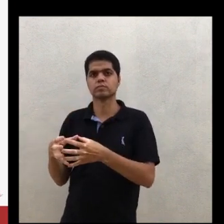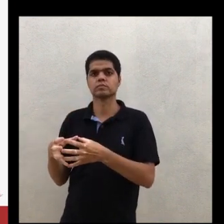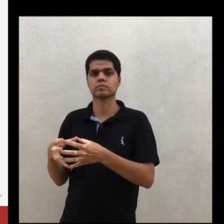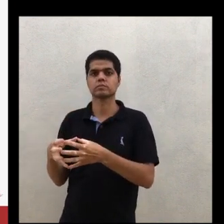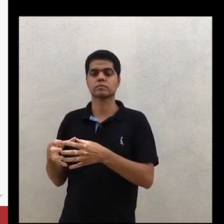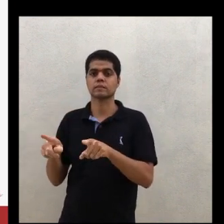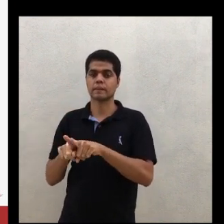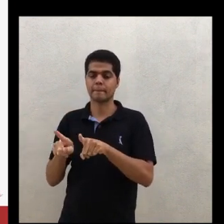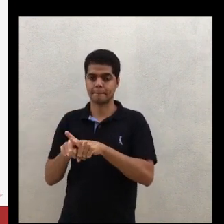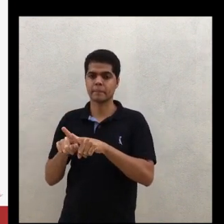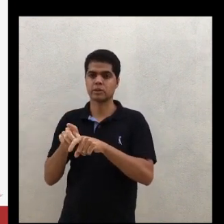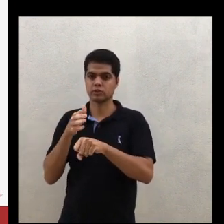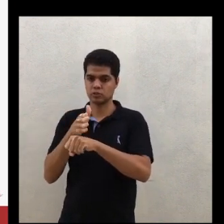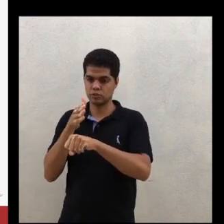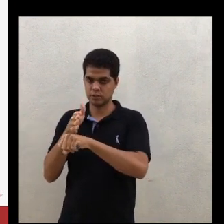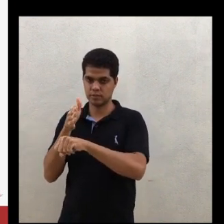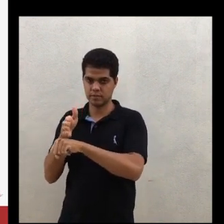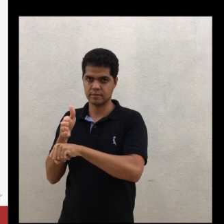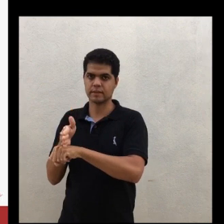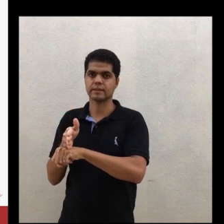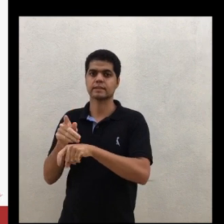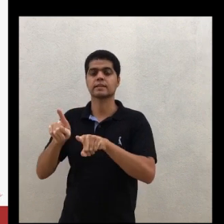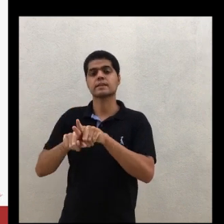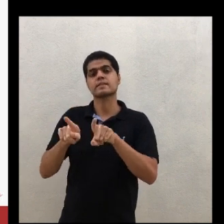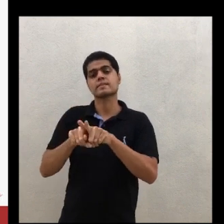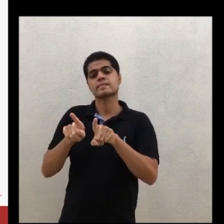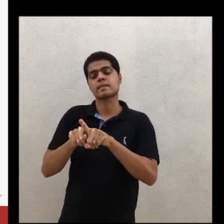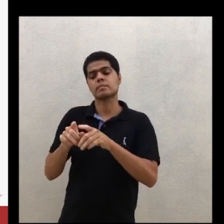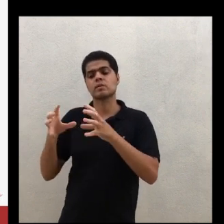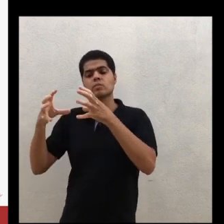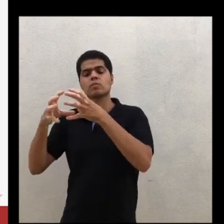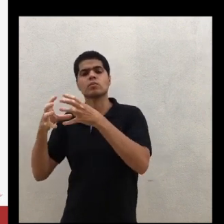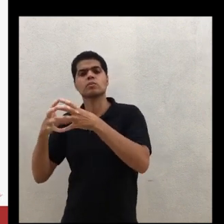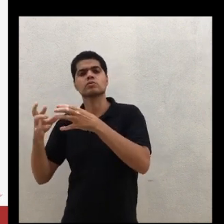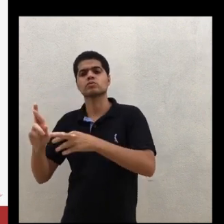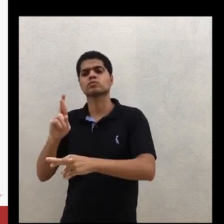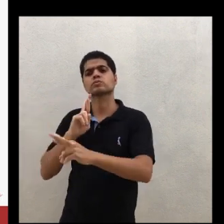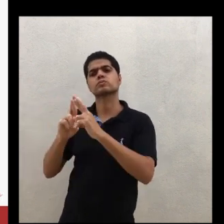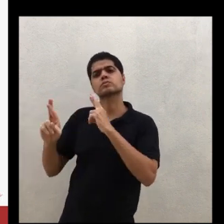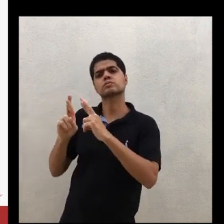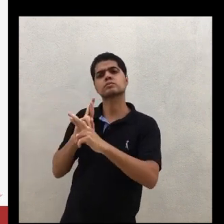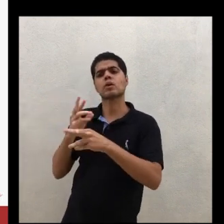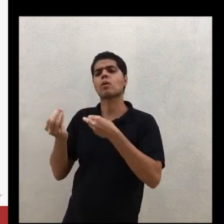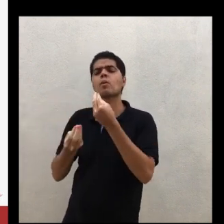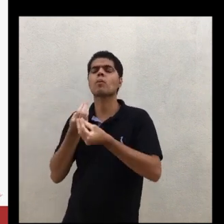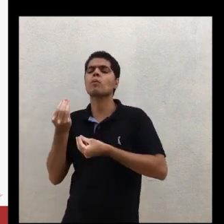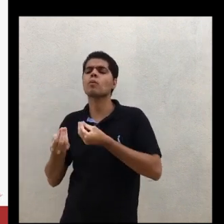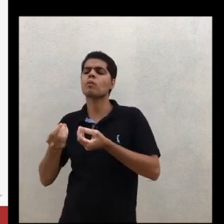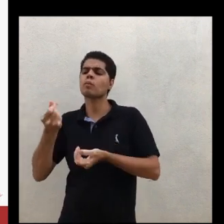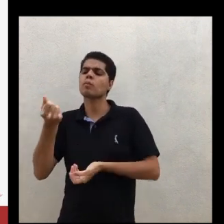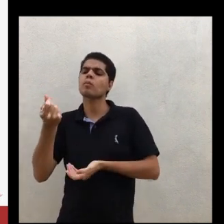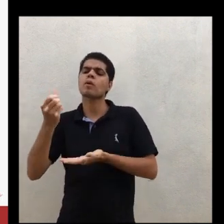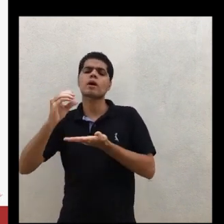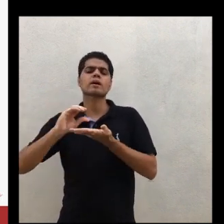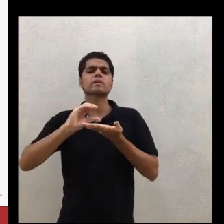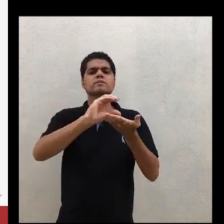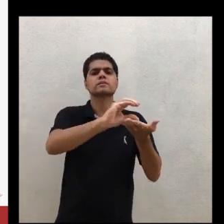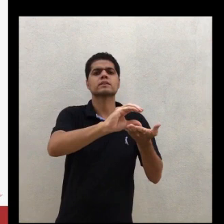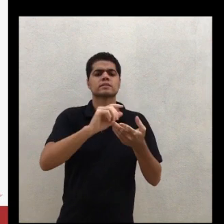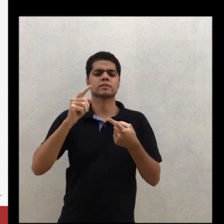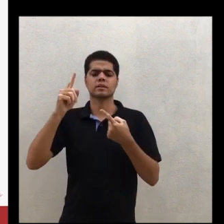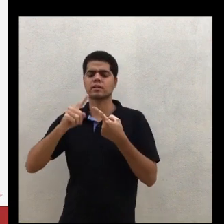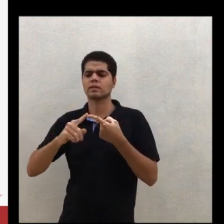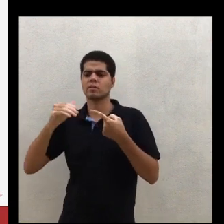como que eu construo aquele gratificação? Muito baixa, baixa, média, alta e muito alta, fazendo as coordenadas como se fosse no